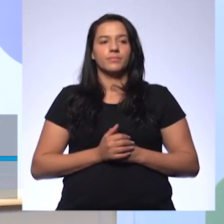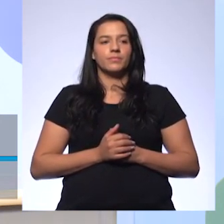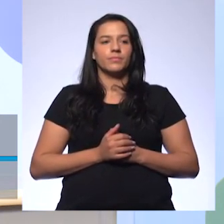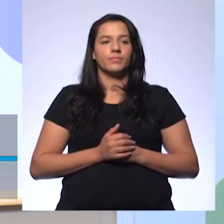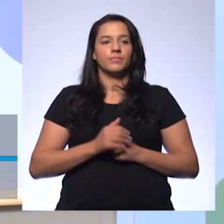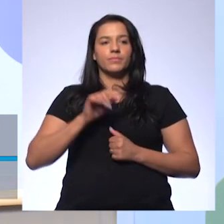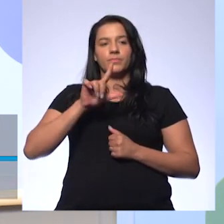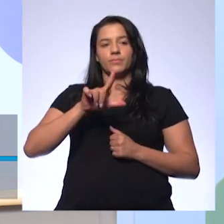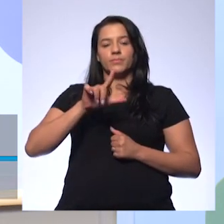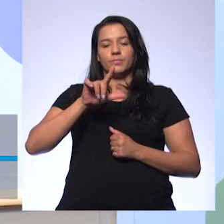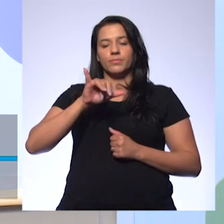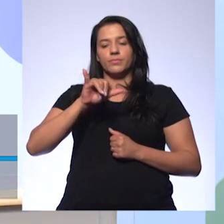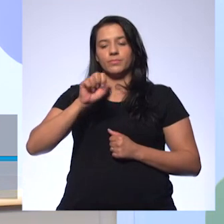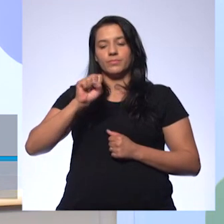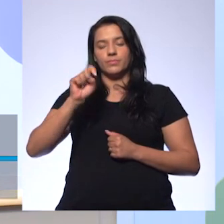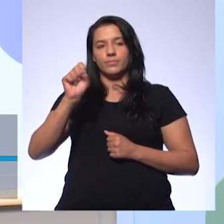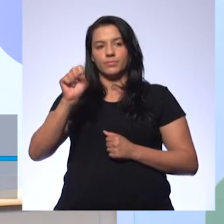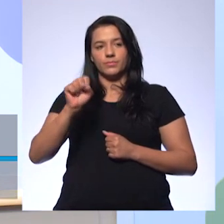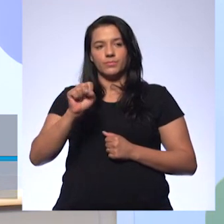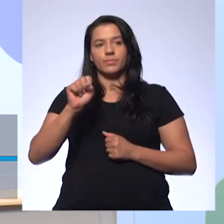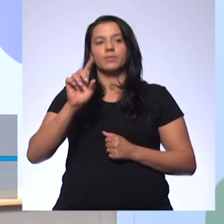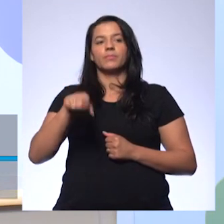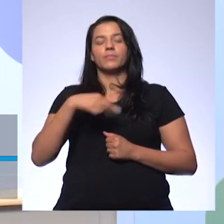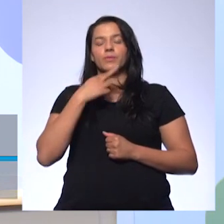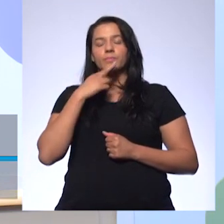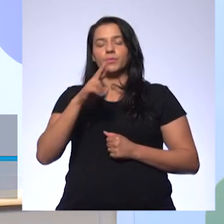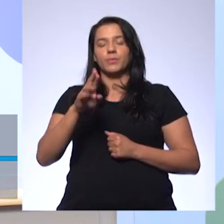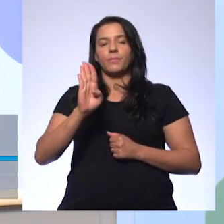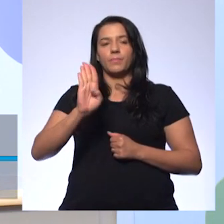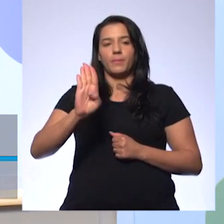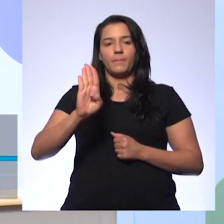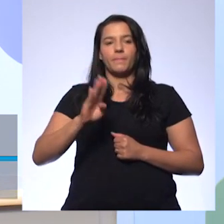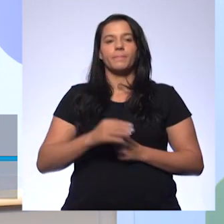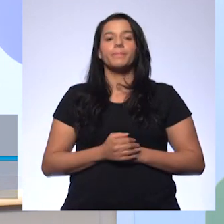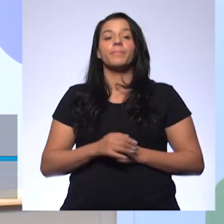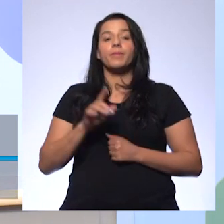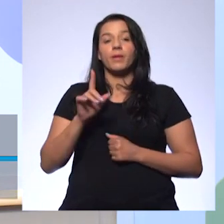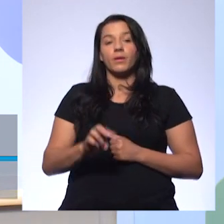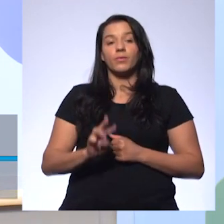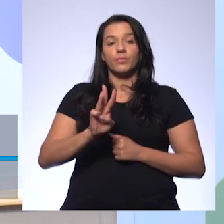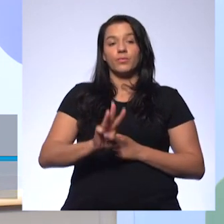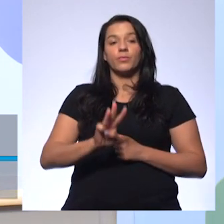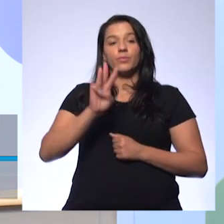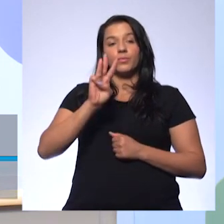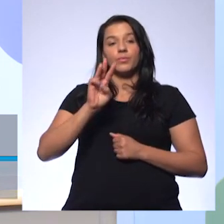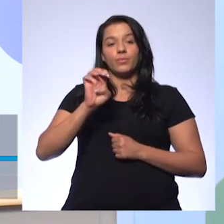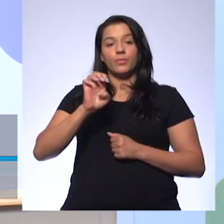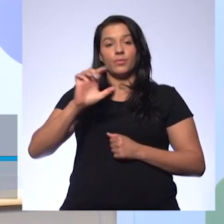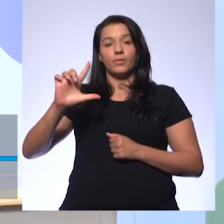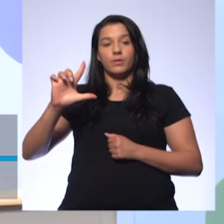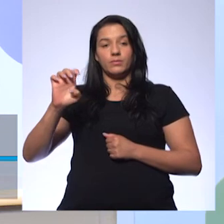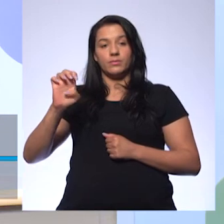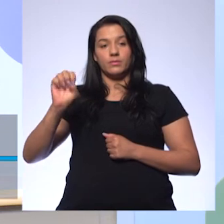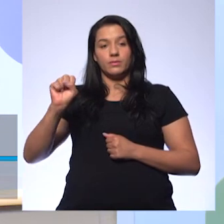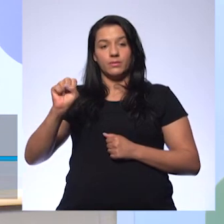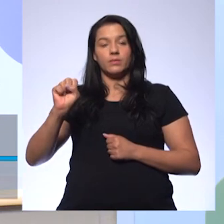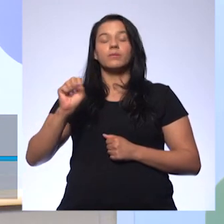Ó, o Luiz Felipe colocou a resposta B. E o Wesley também colocou resposta